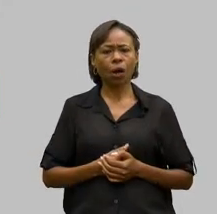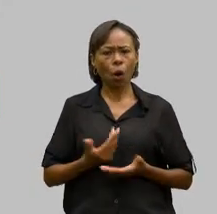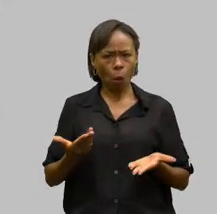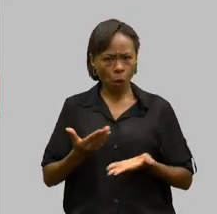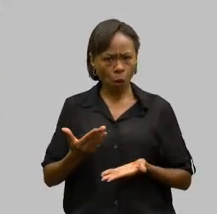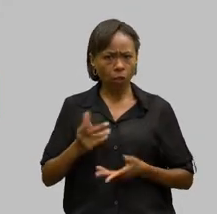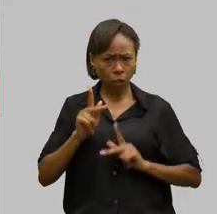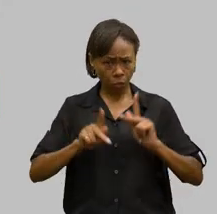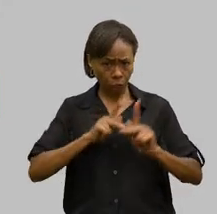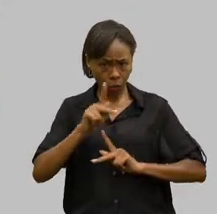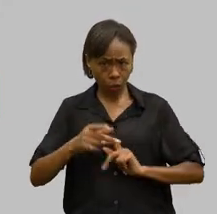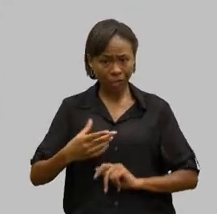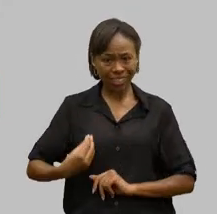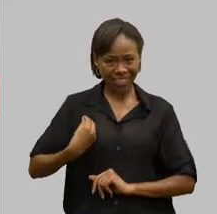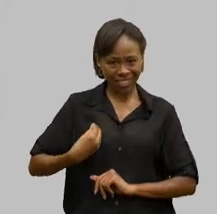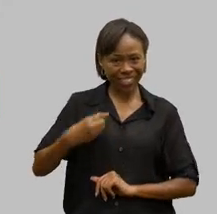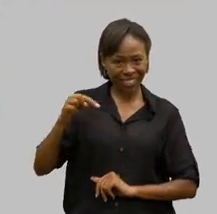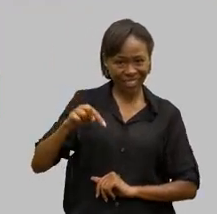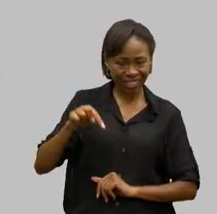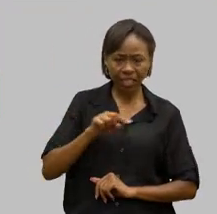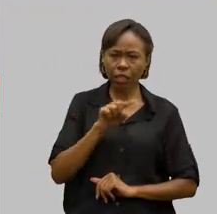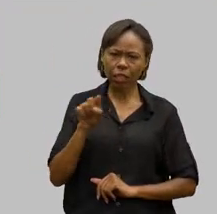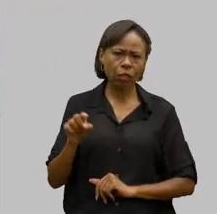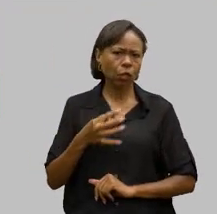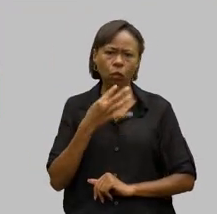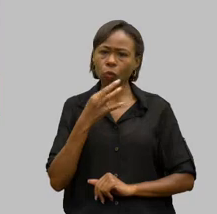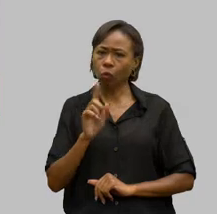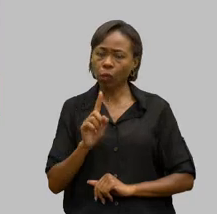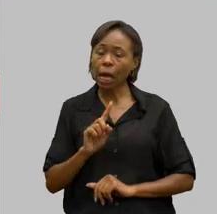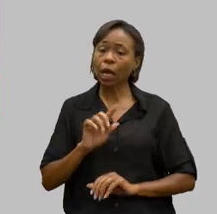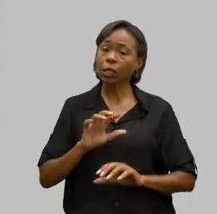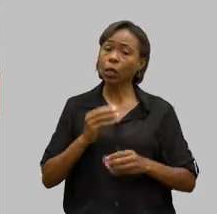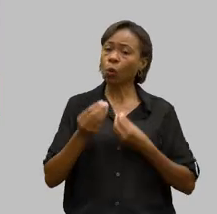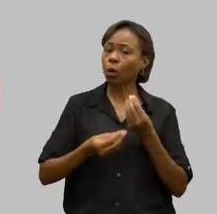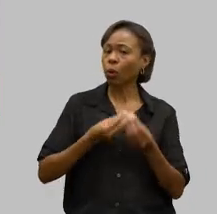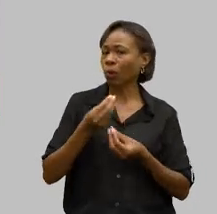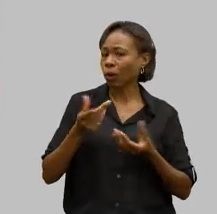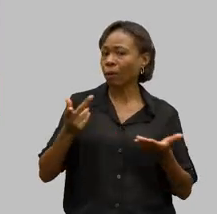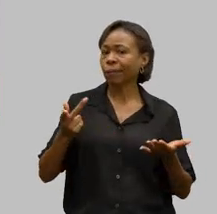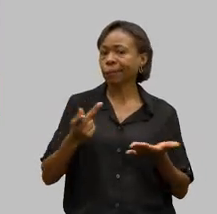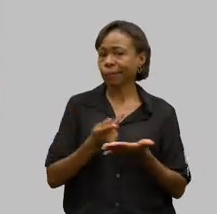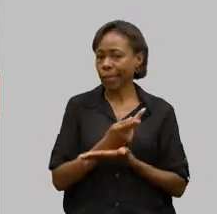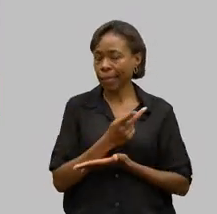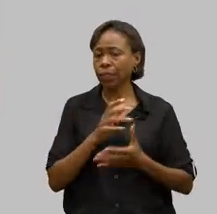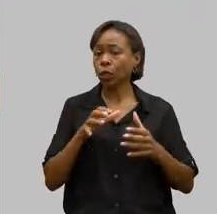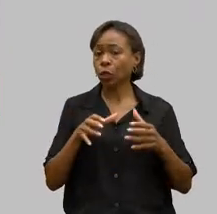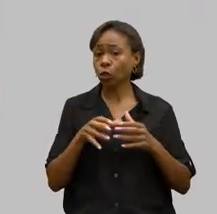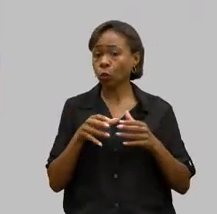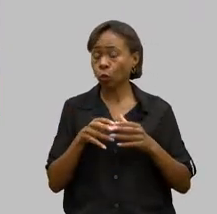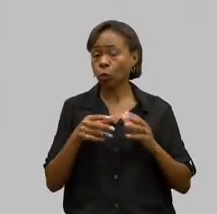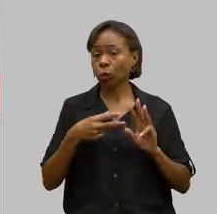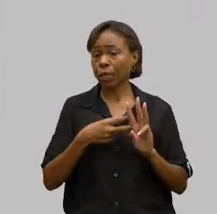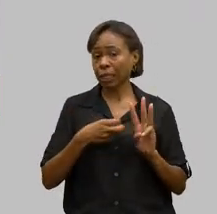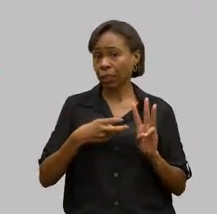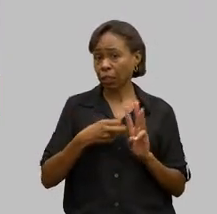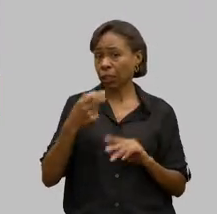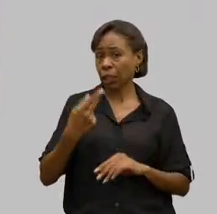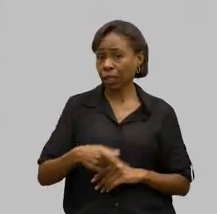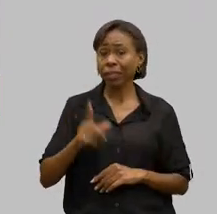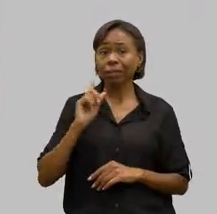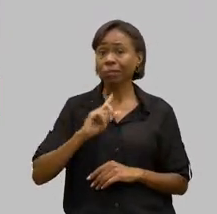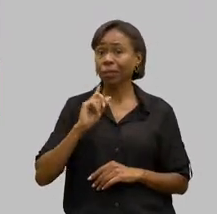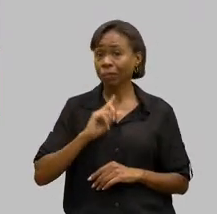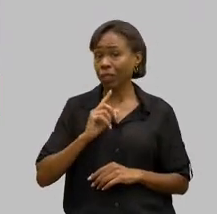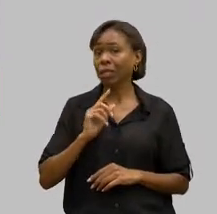por menos que conheçam a situação das populações indígenas do nosso Estado sabem que estão